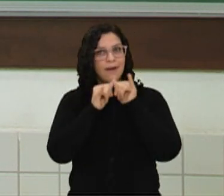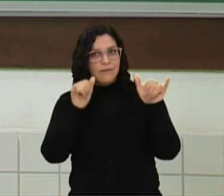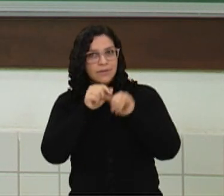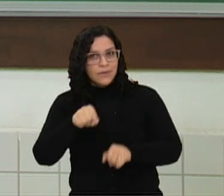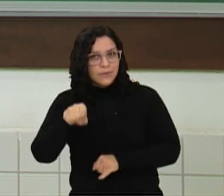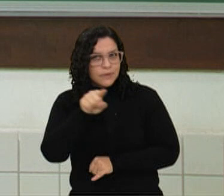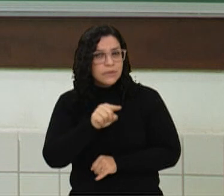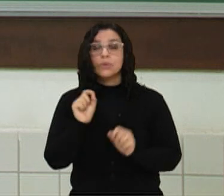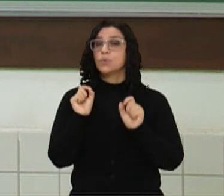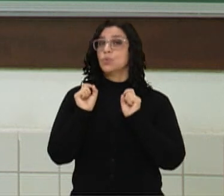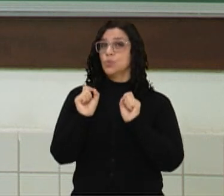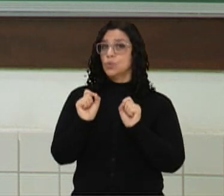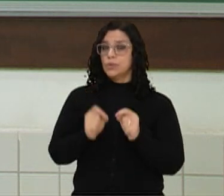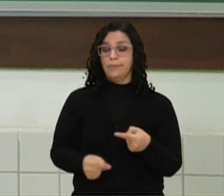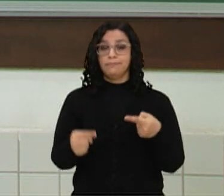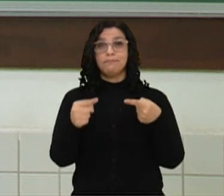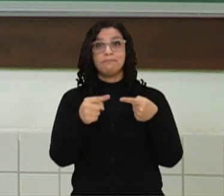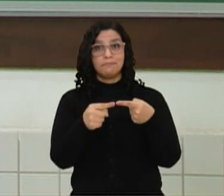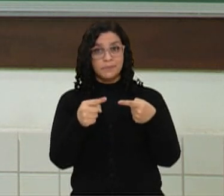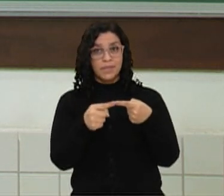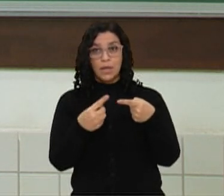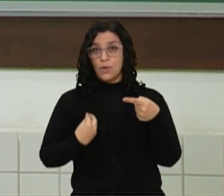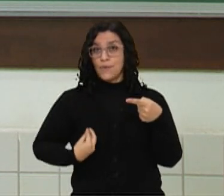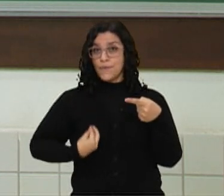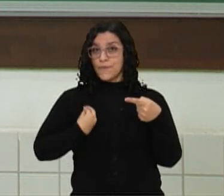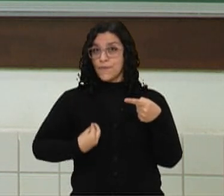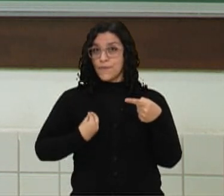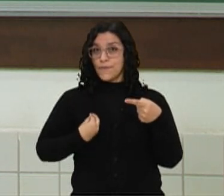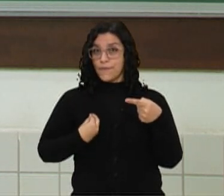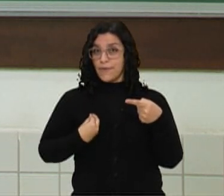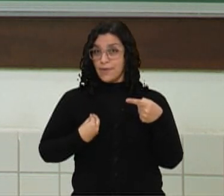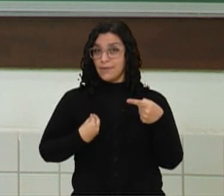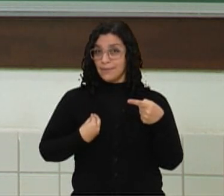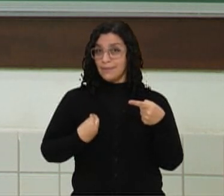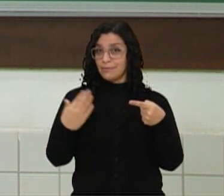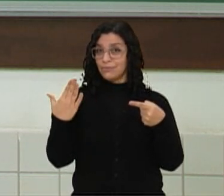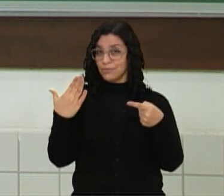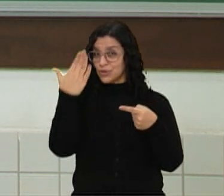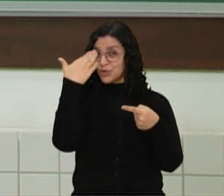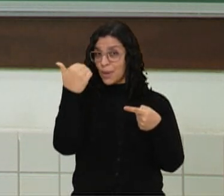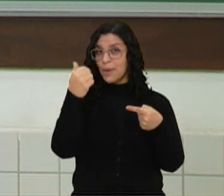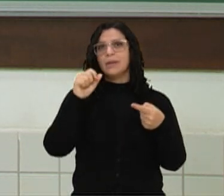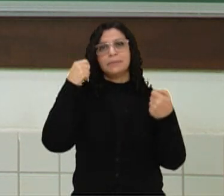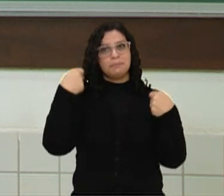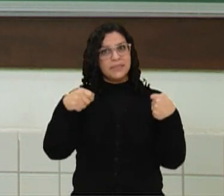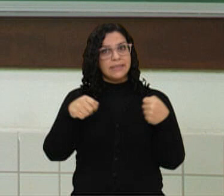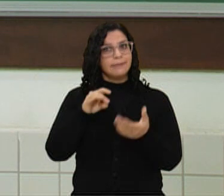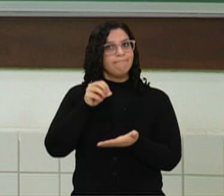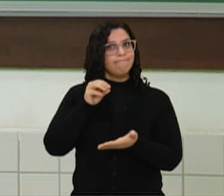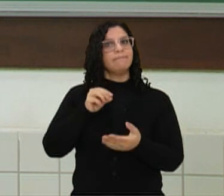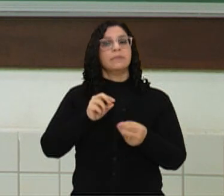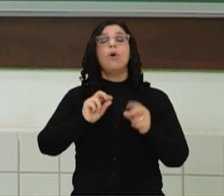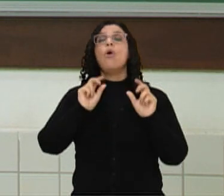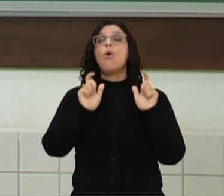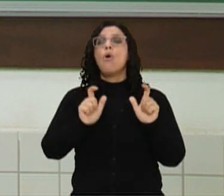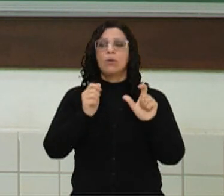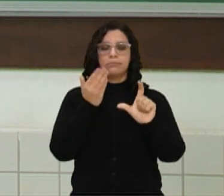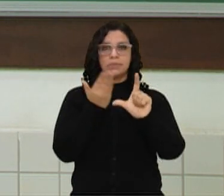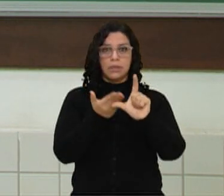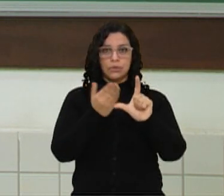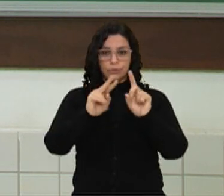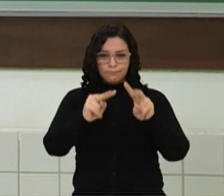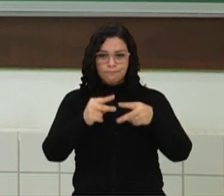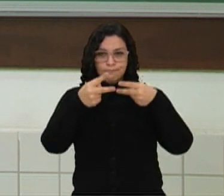vocês, de registro da presença obrigatória. Então vocês vão entrar lá no aplicativo, fazer